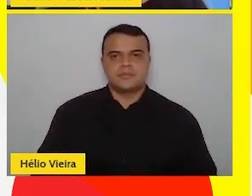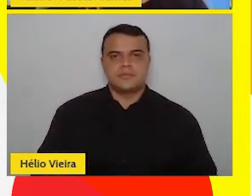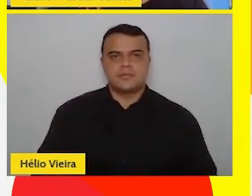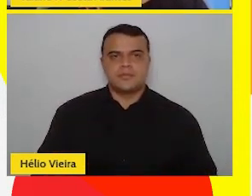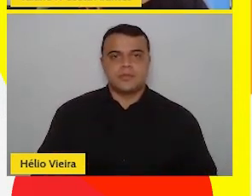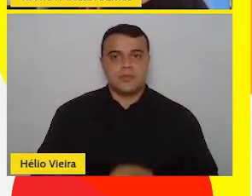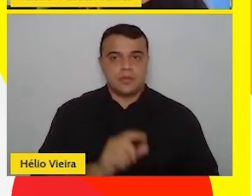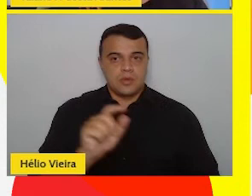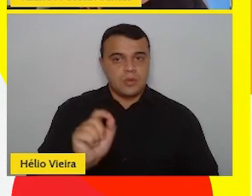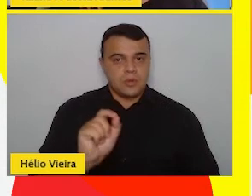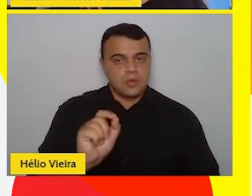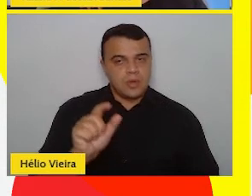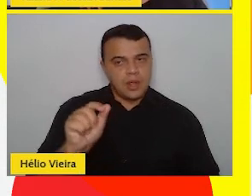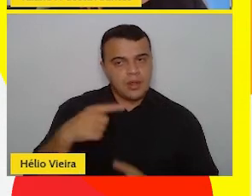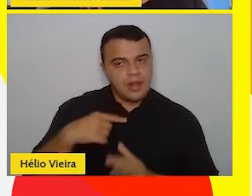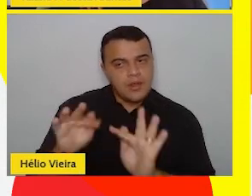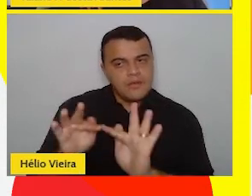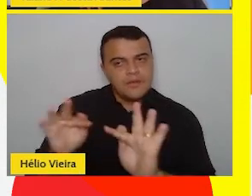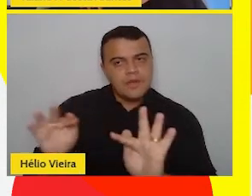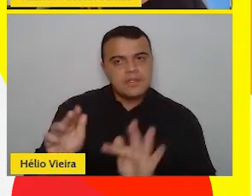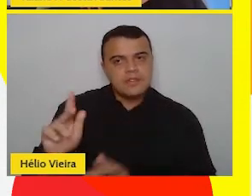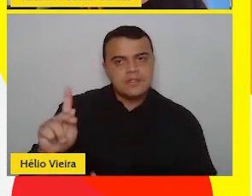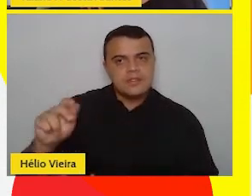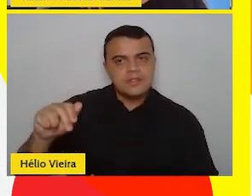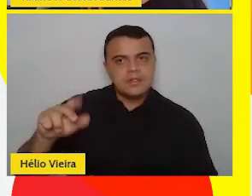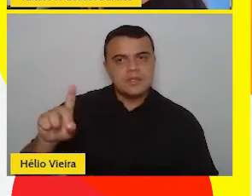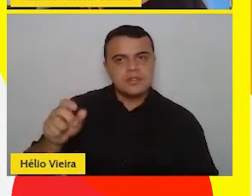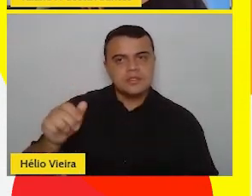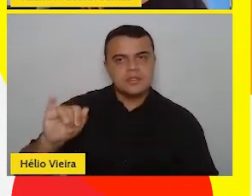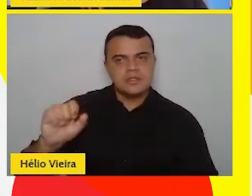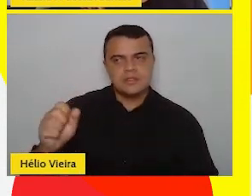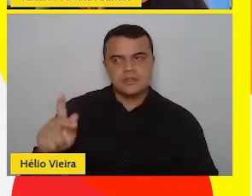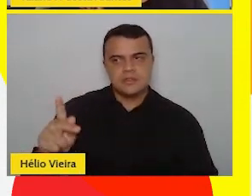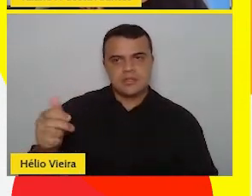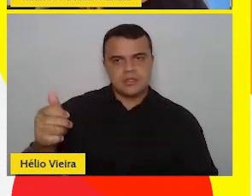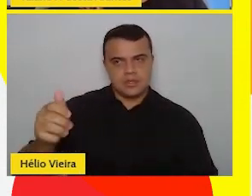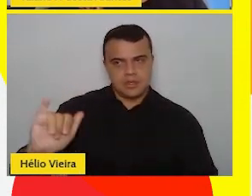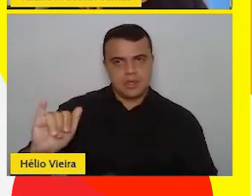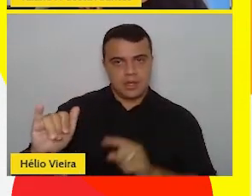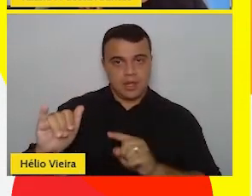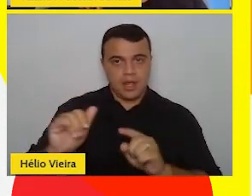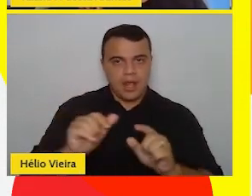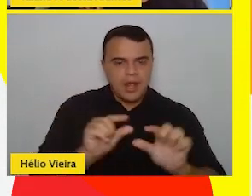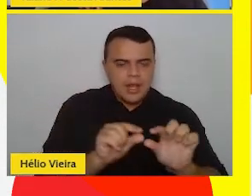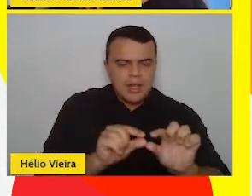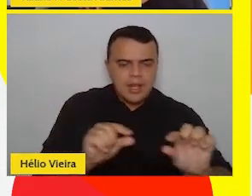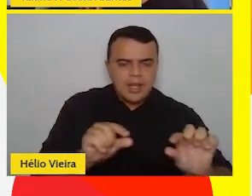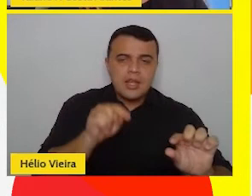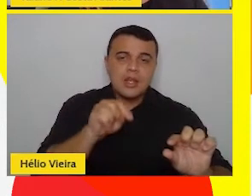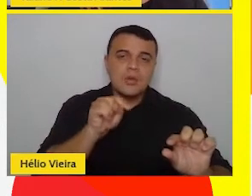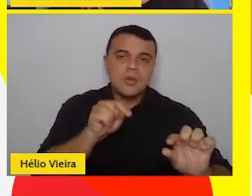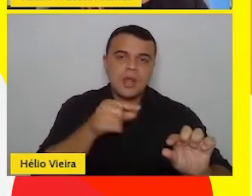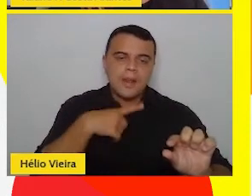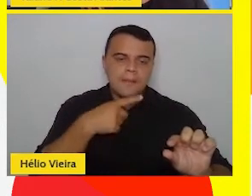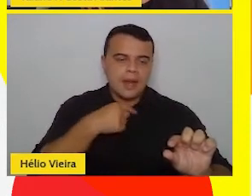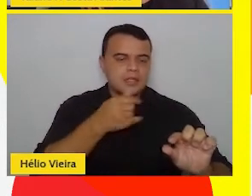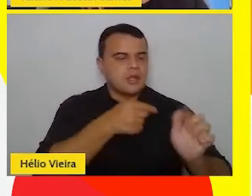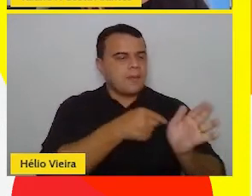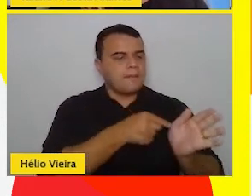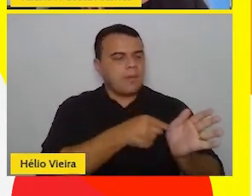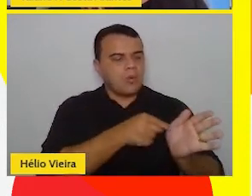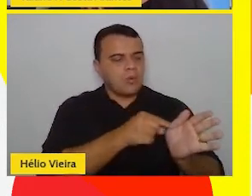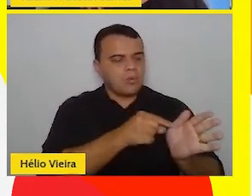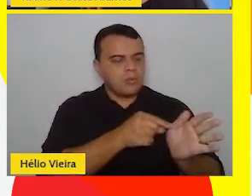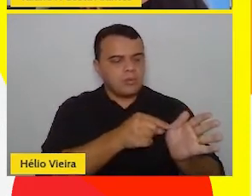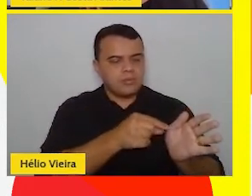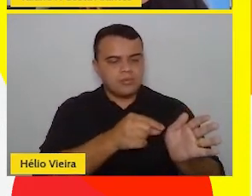Também uma frase do Kandinsky. Uma linha é a trilha deixada pelo